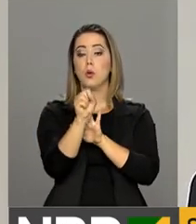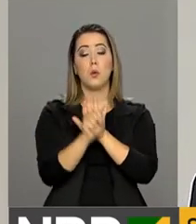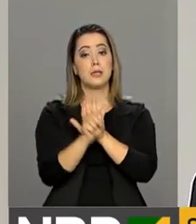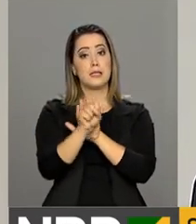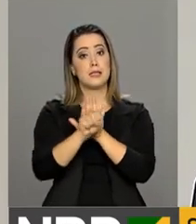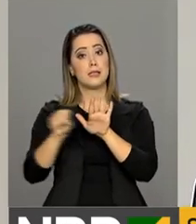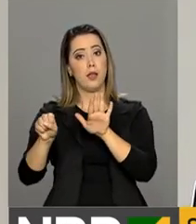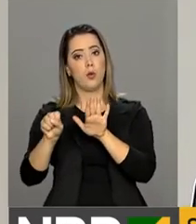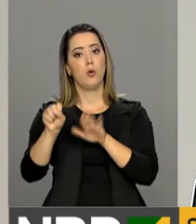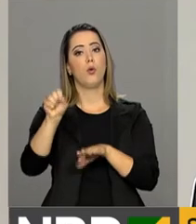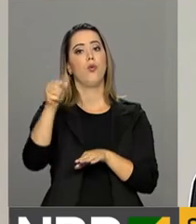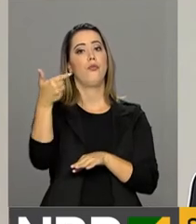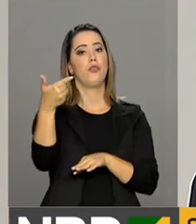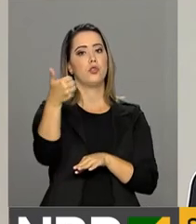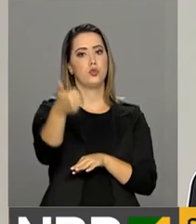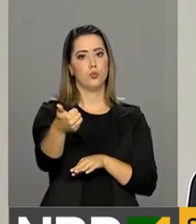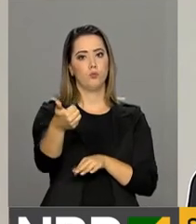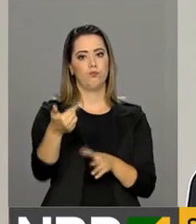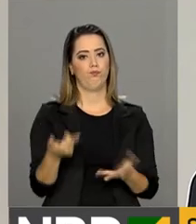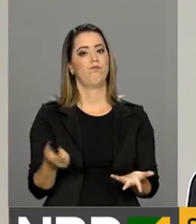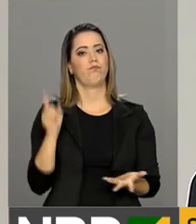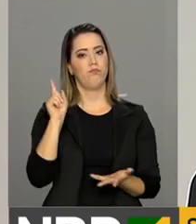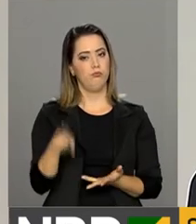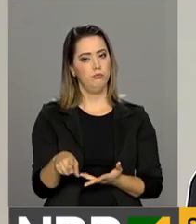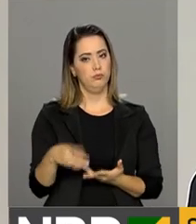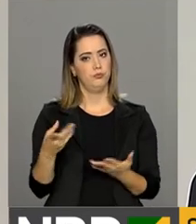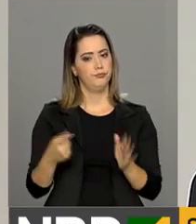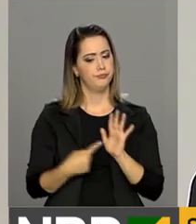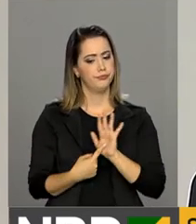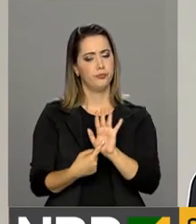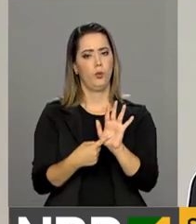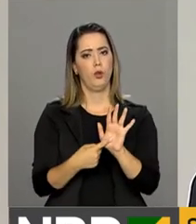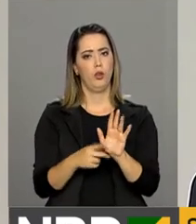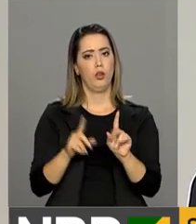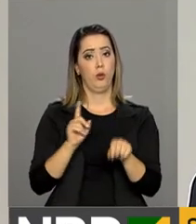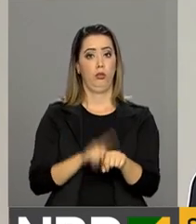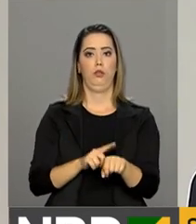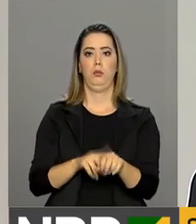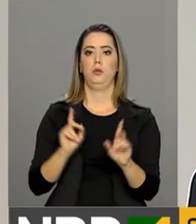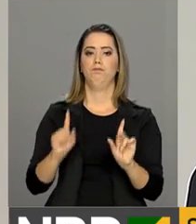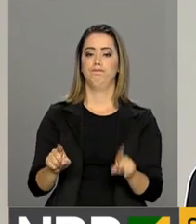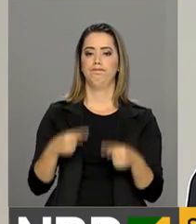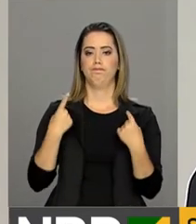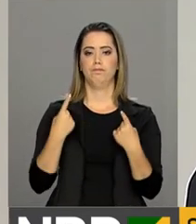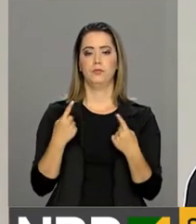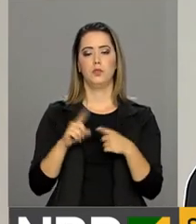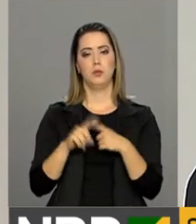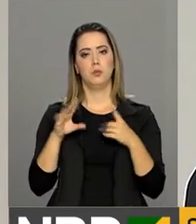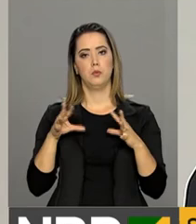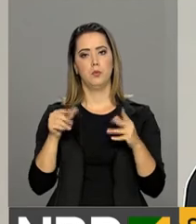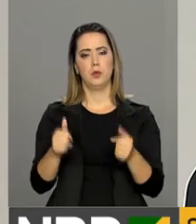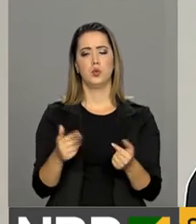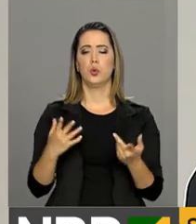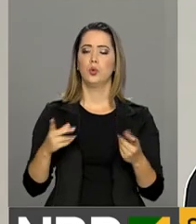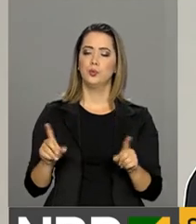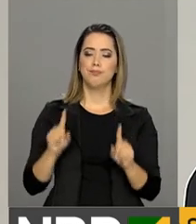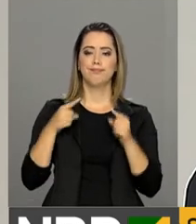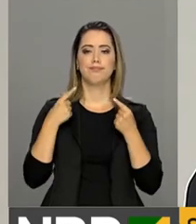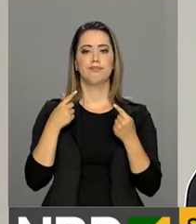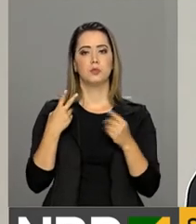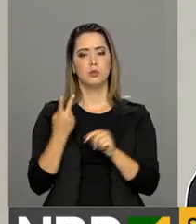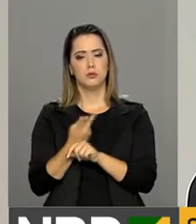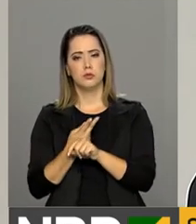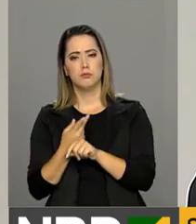evidentemente que os tempos mas são são desafiadores mas como todo desafio ele